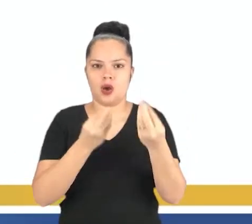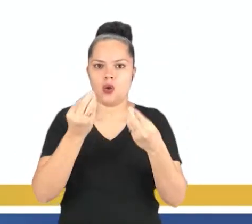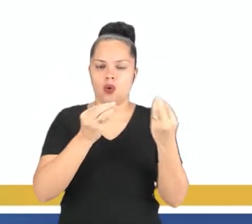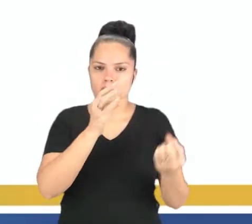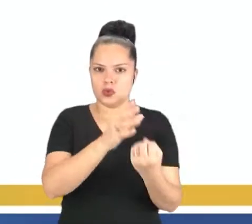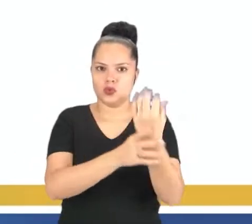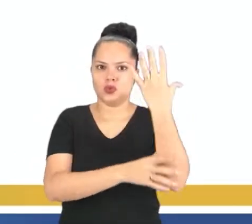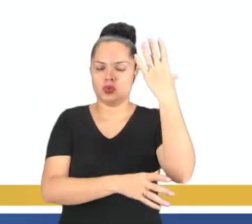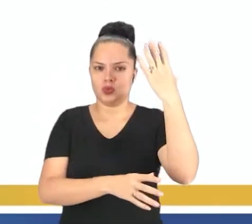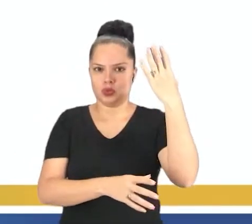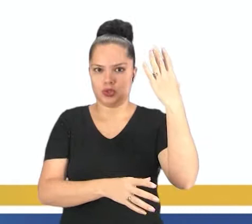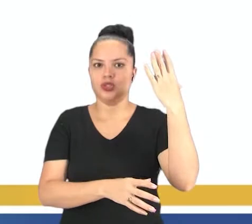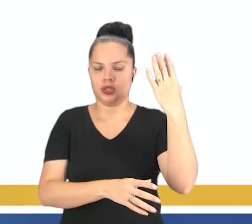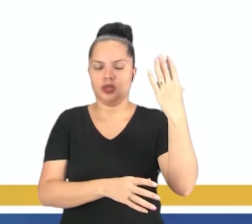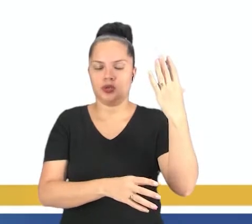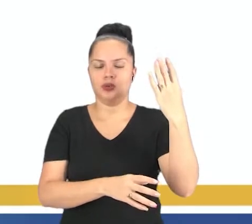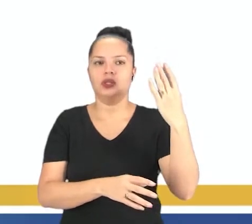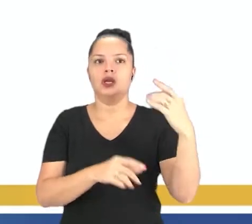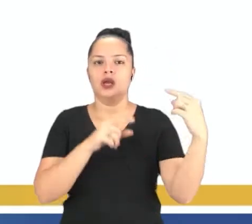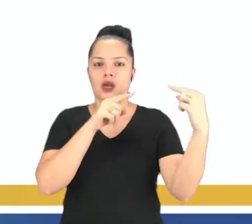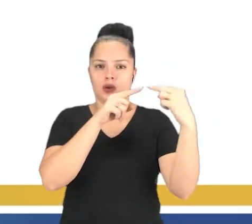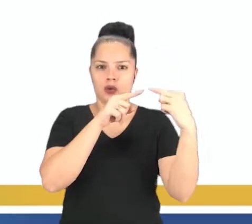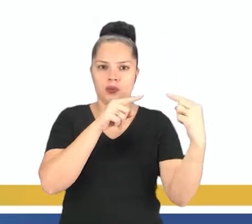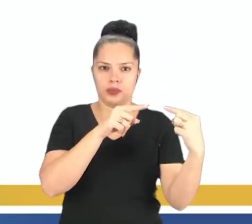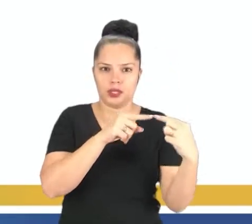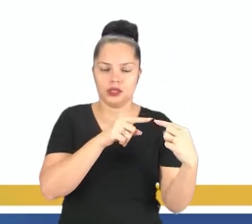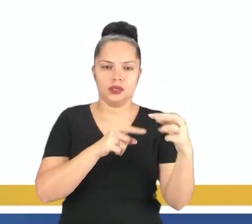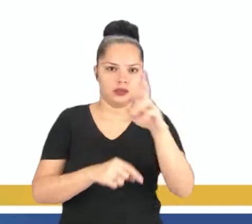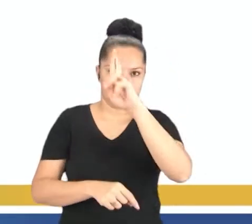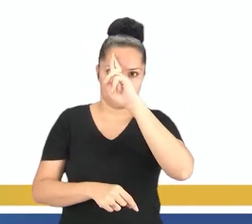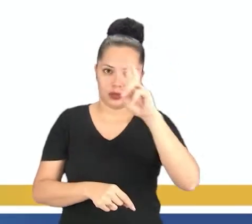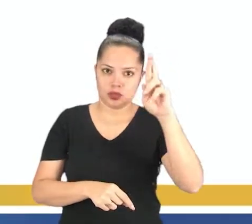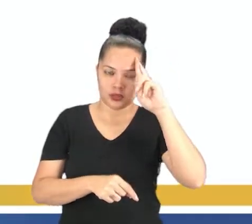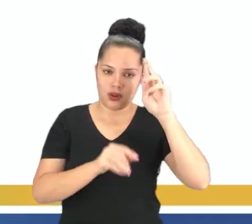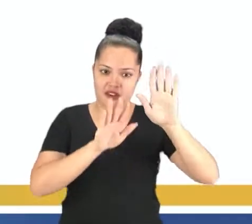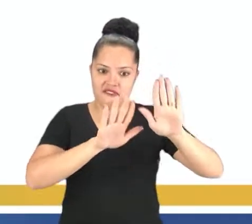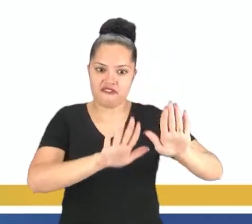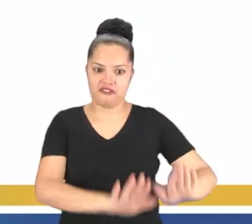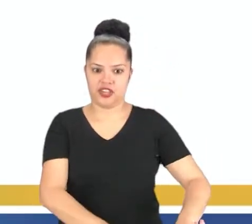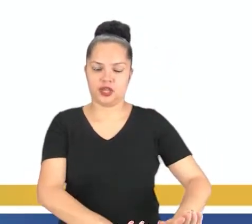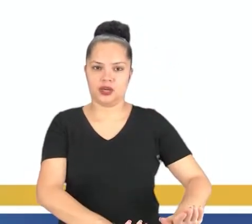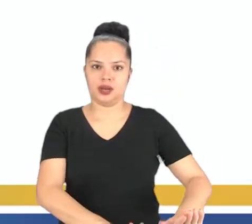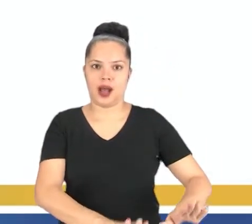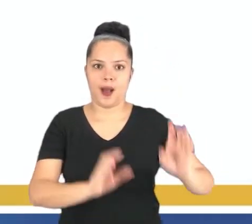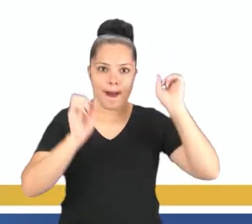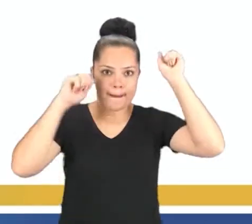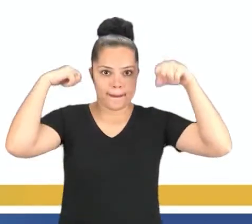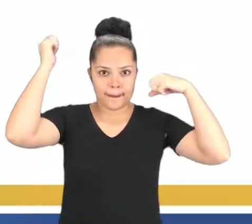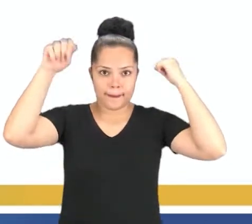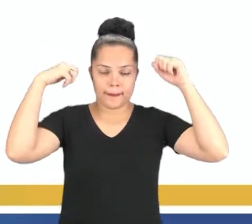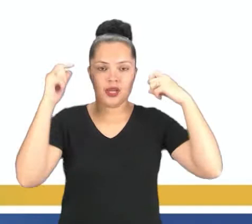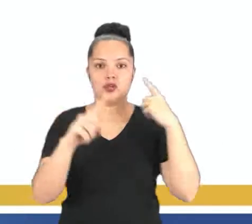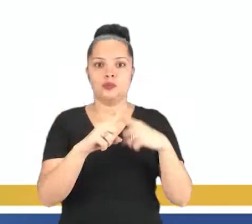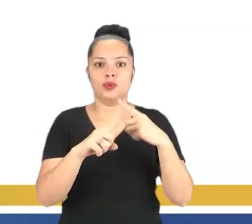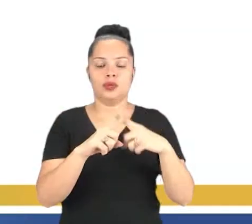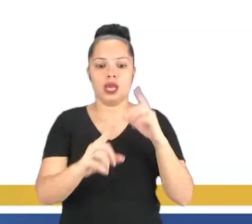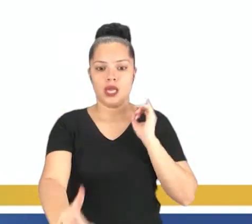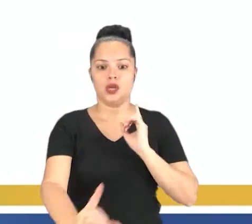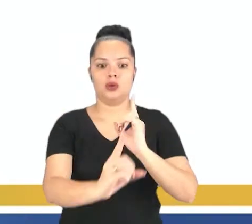que de acordo com a história ele se fixaram no México porque lá encontrar a água